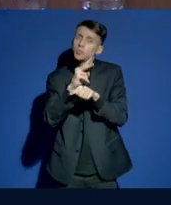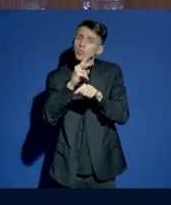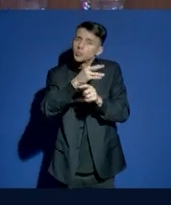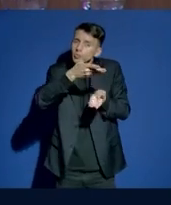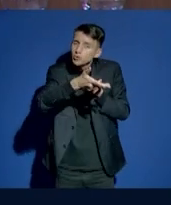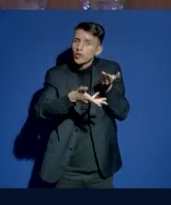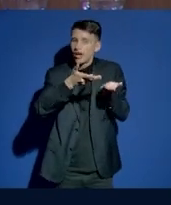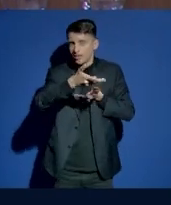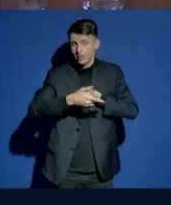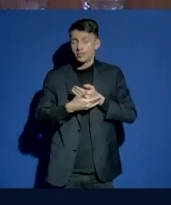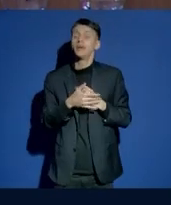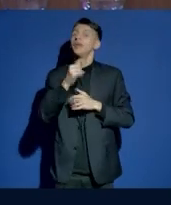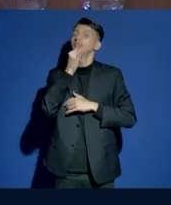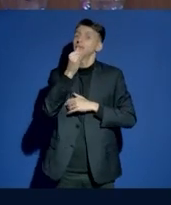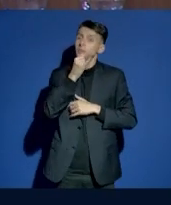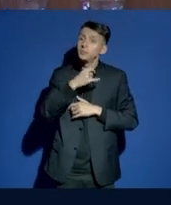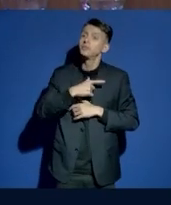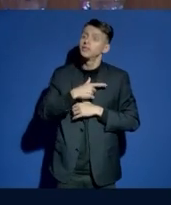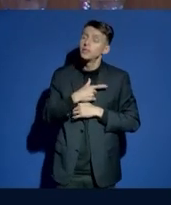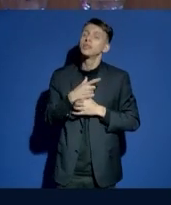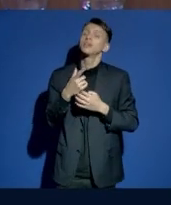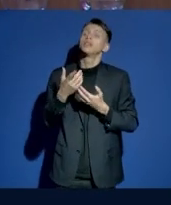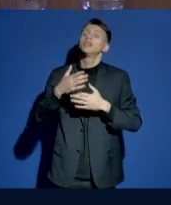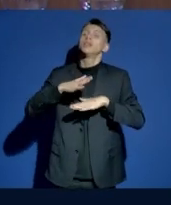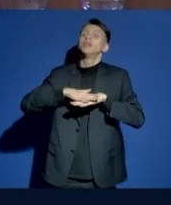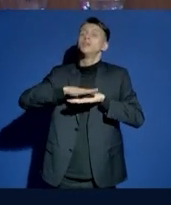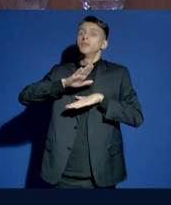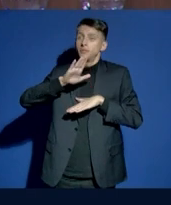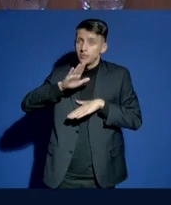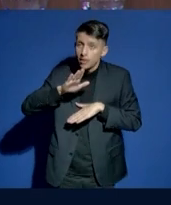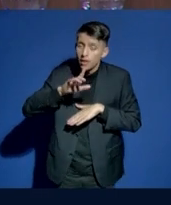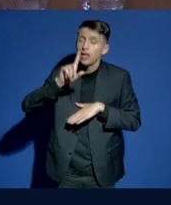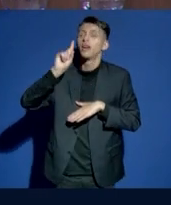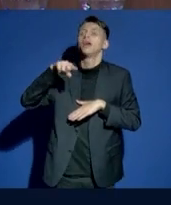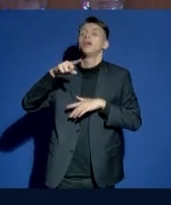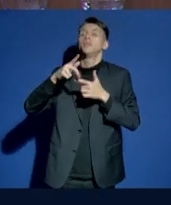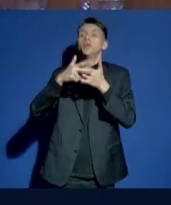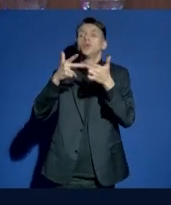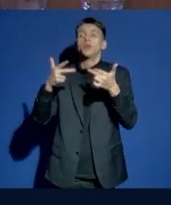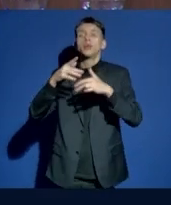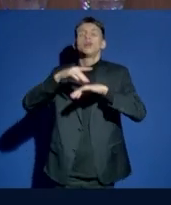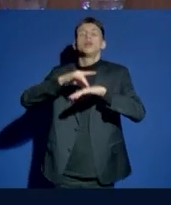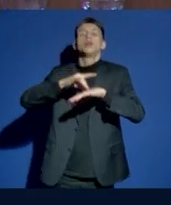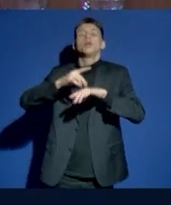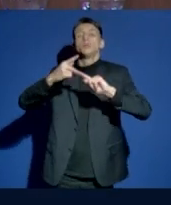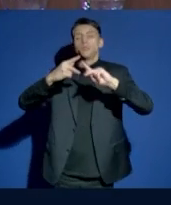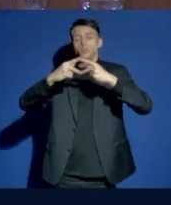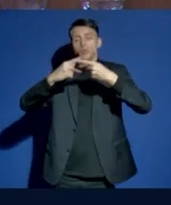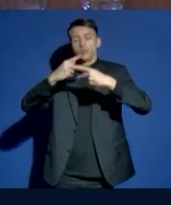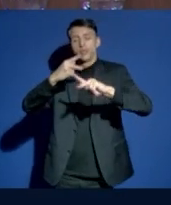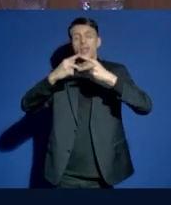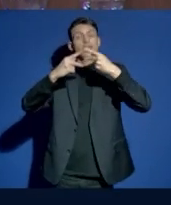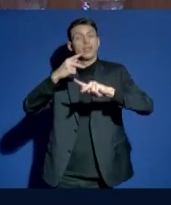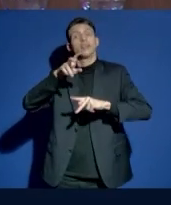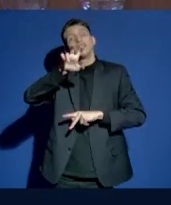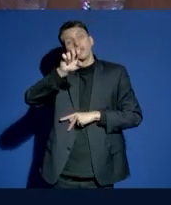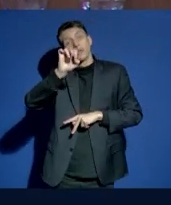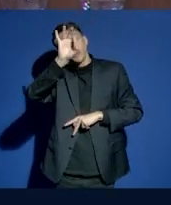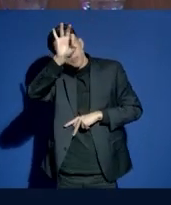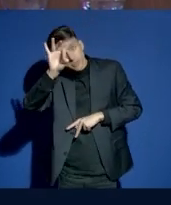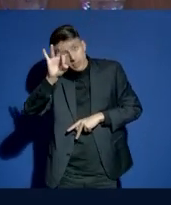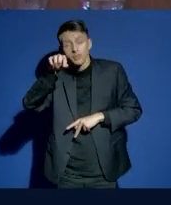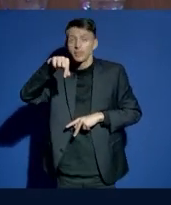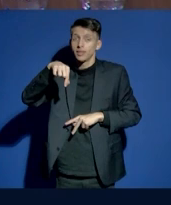outra história, né, mas os plant-based, que o plant-based é uma proteína que 50%, olha no